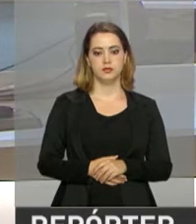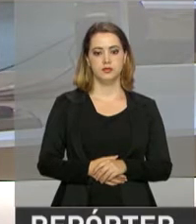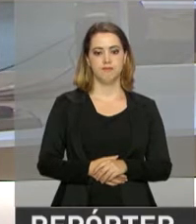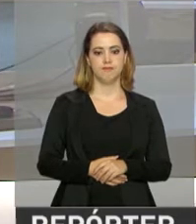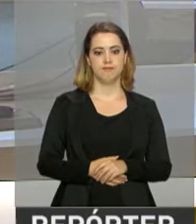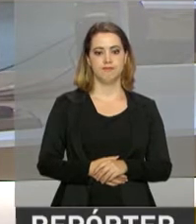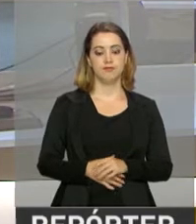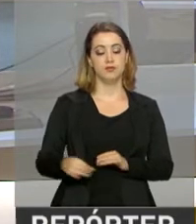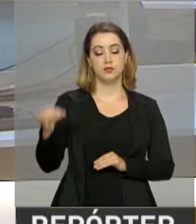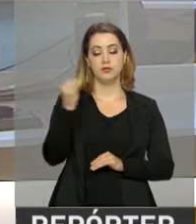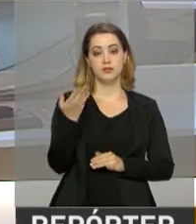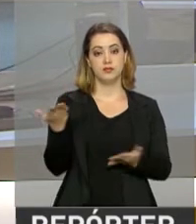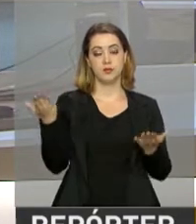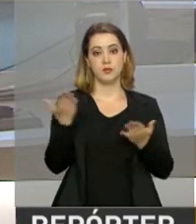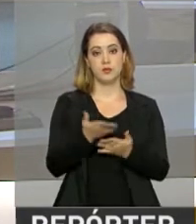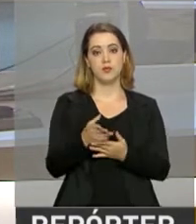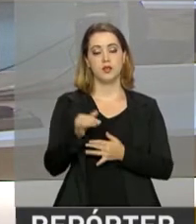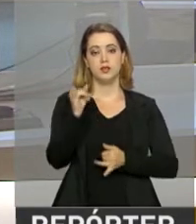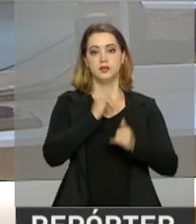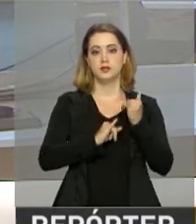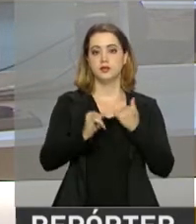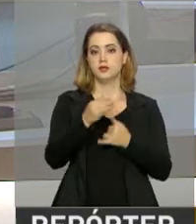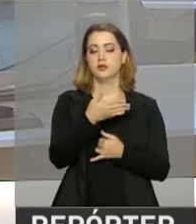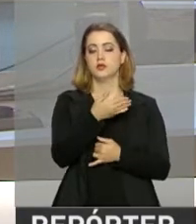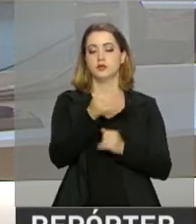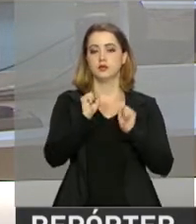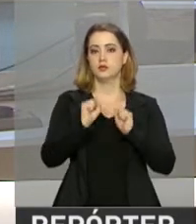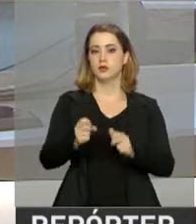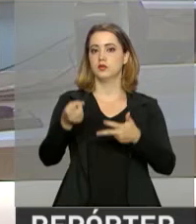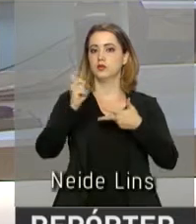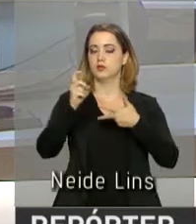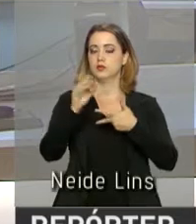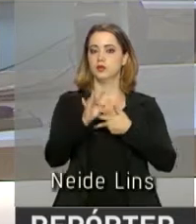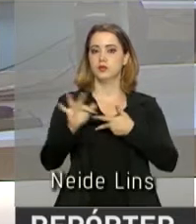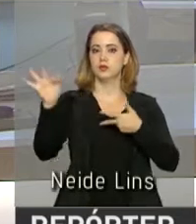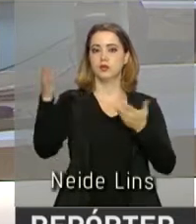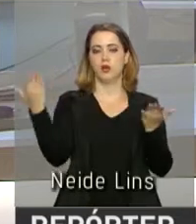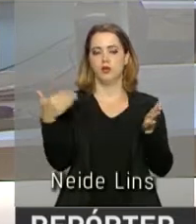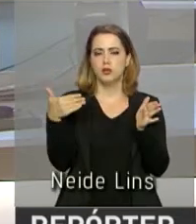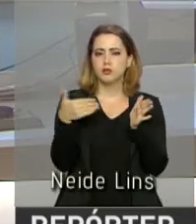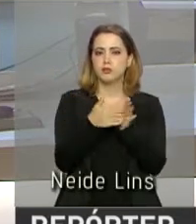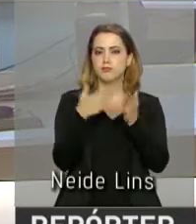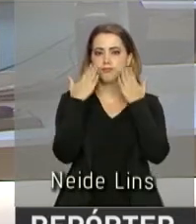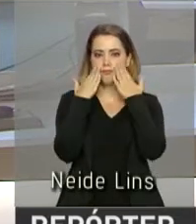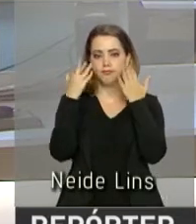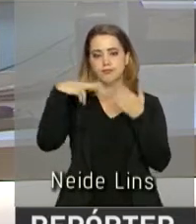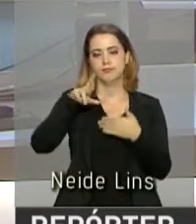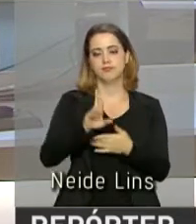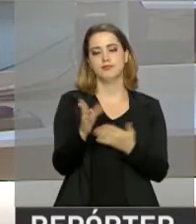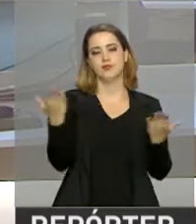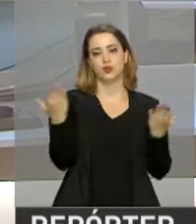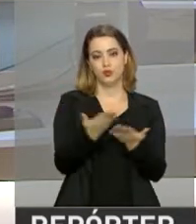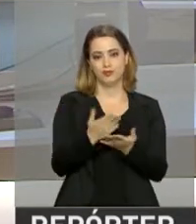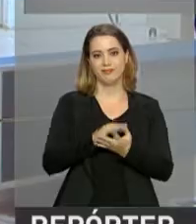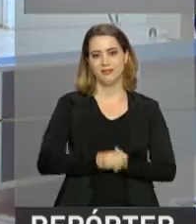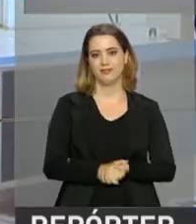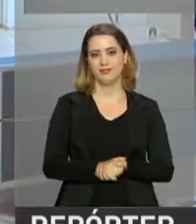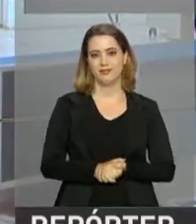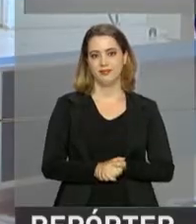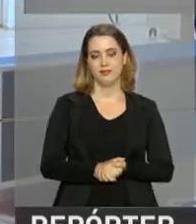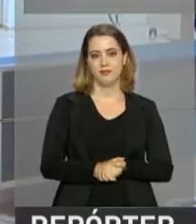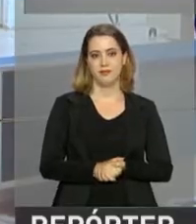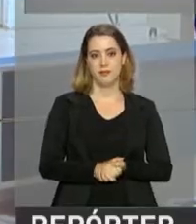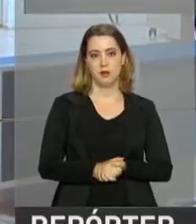olá estamos de volta com as notícias do poder executivo federal nesta que é a última edição do repórter nbr desta segunda feira